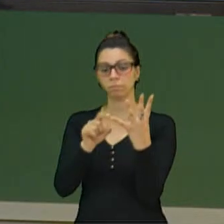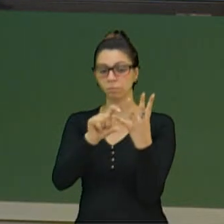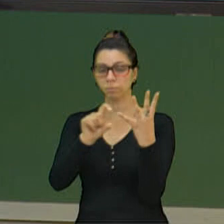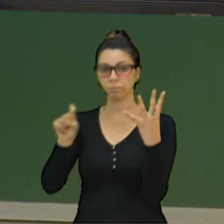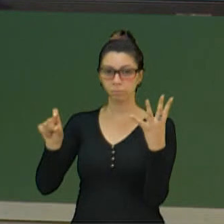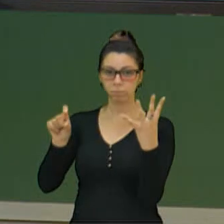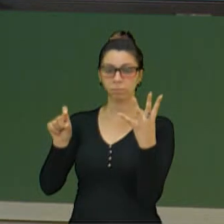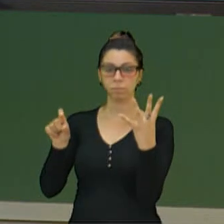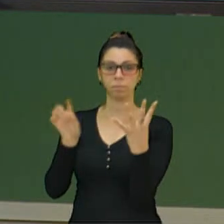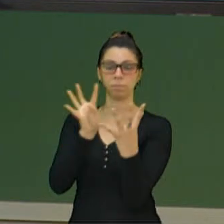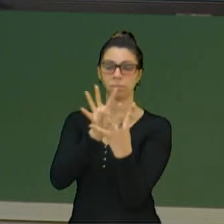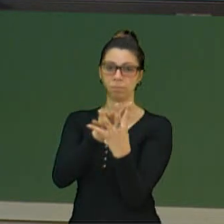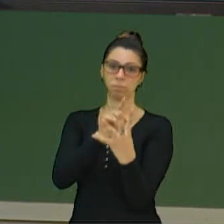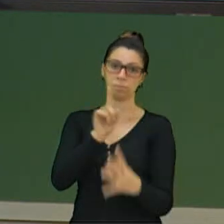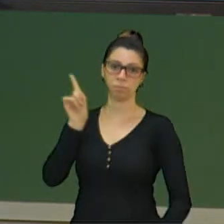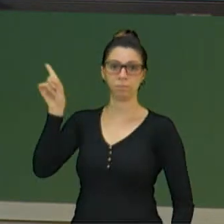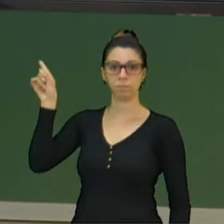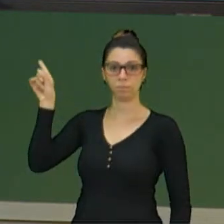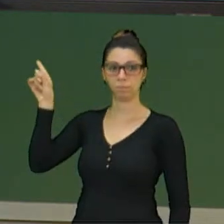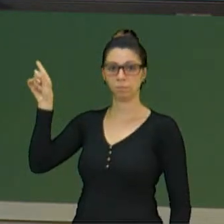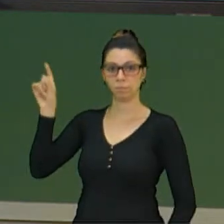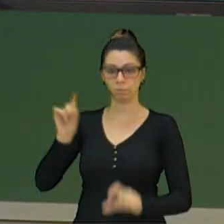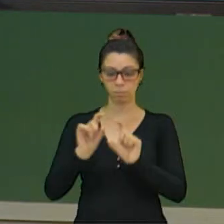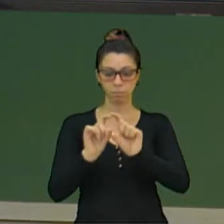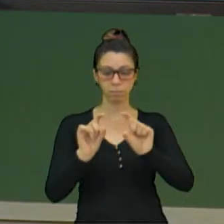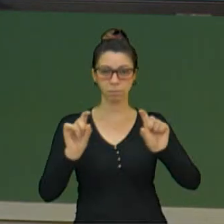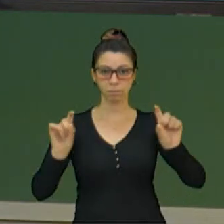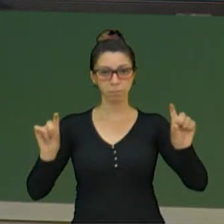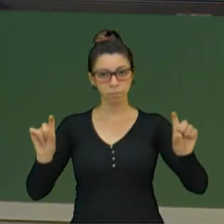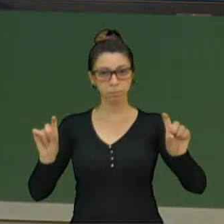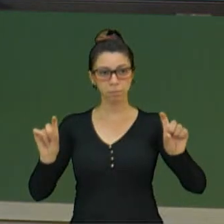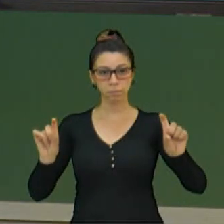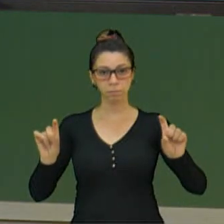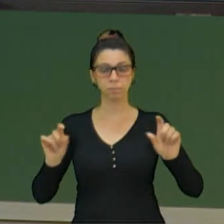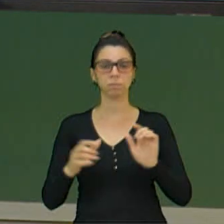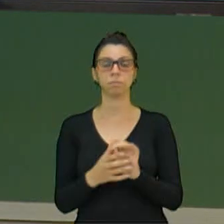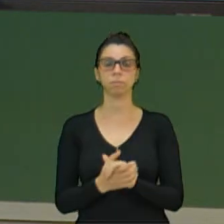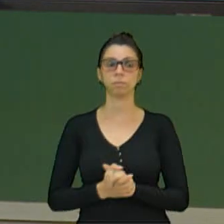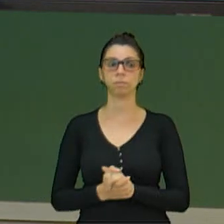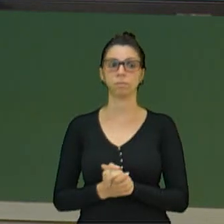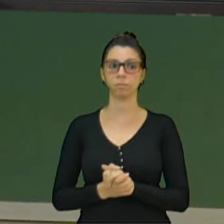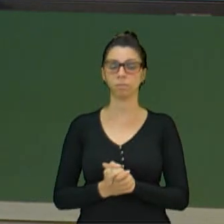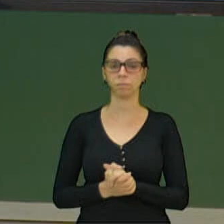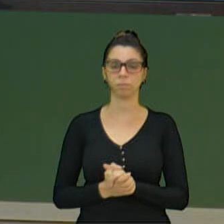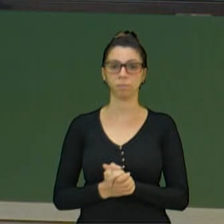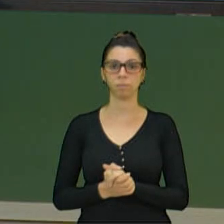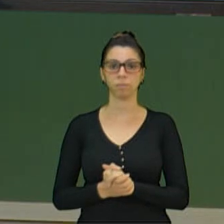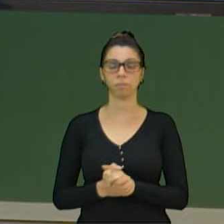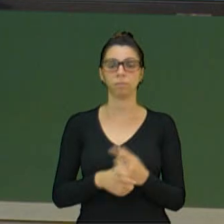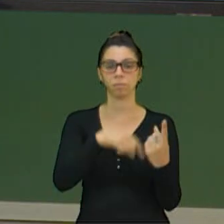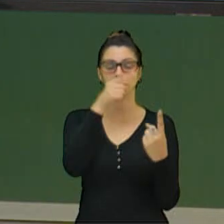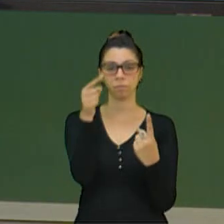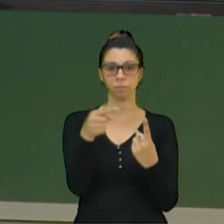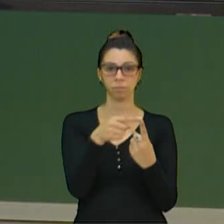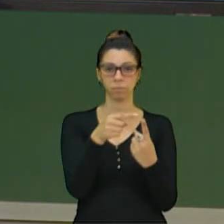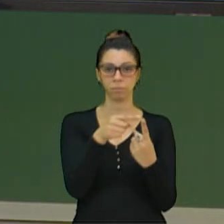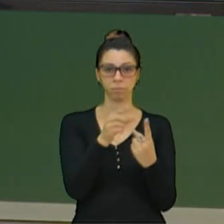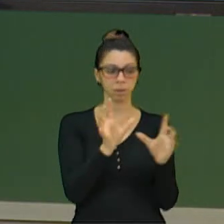tem a característica evolutiva que a gente liga com as angiospermas. A cicadófita,